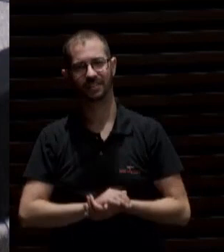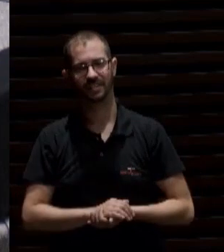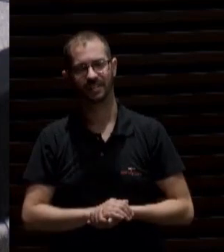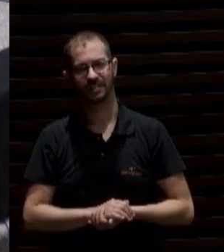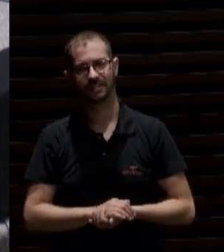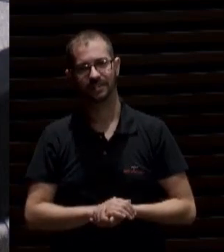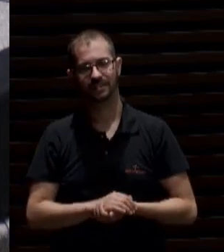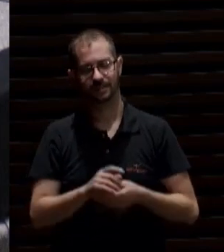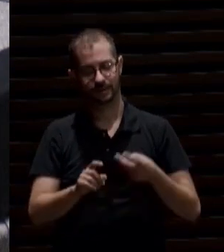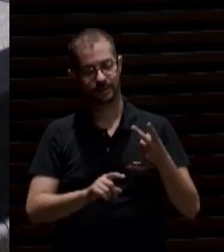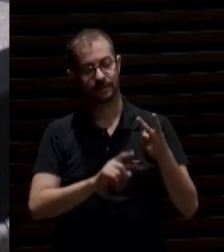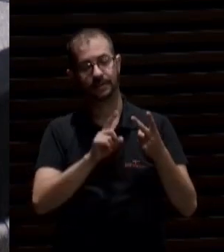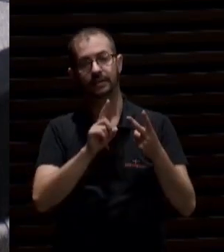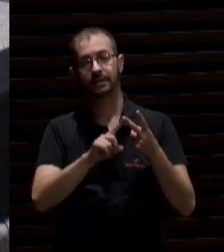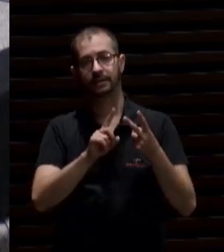A segunda coisa, meus irmãos,